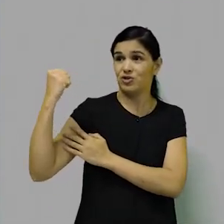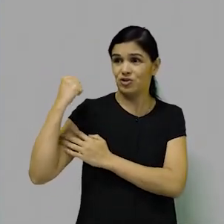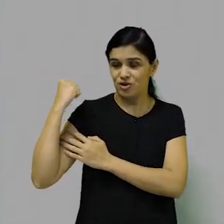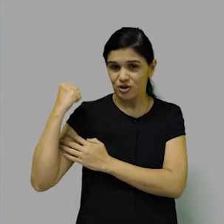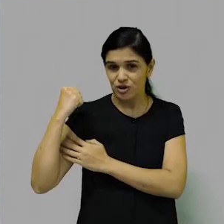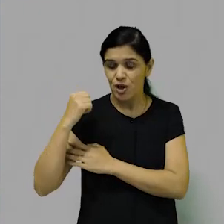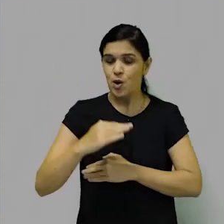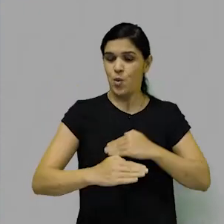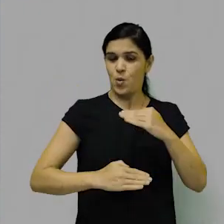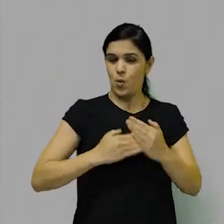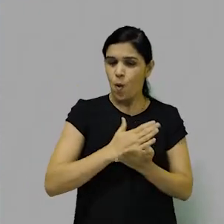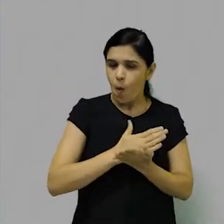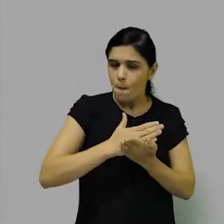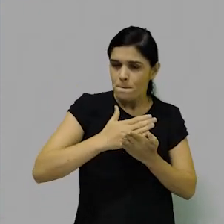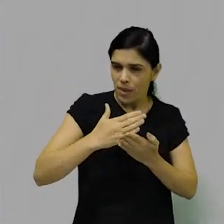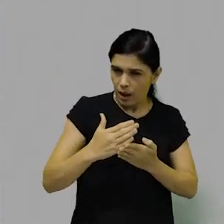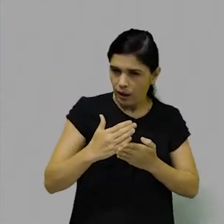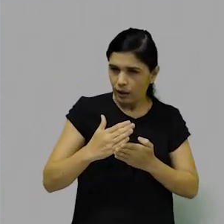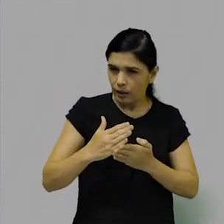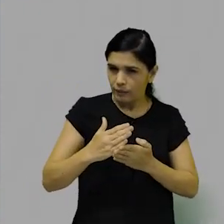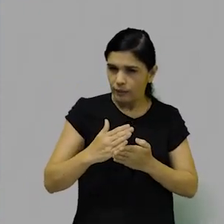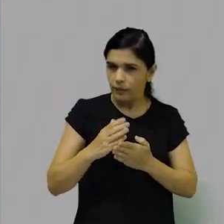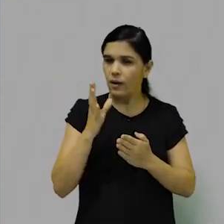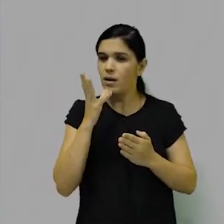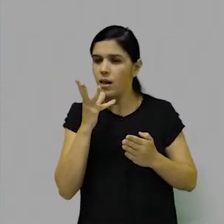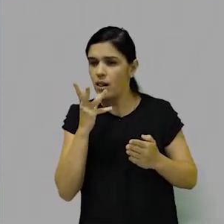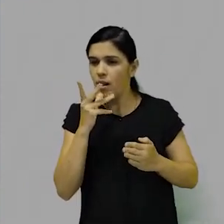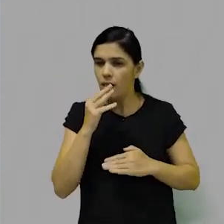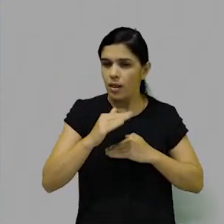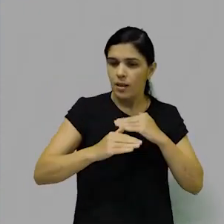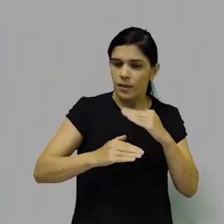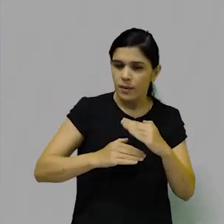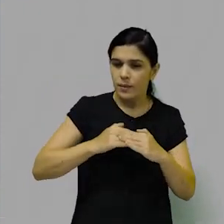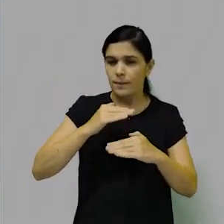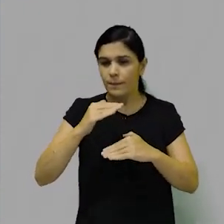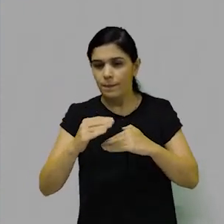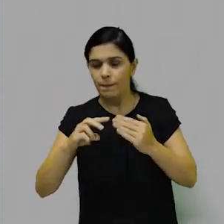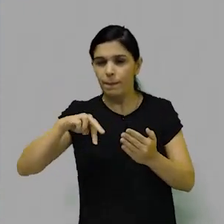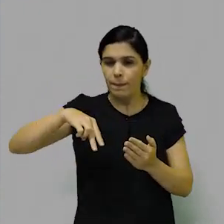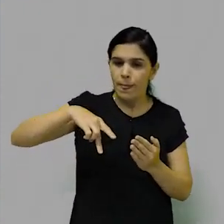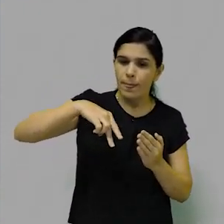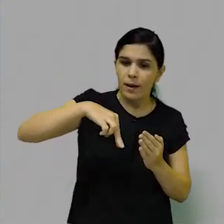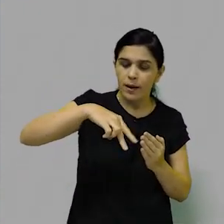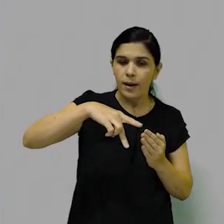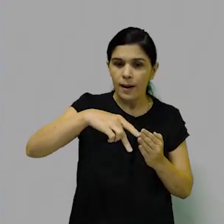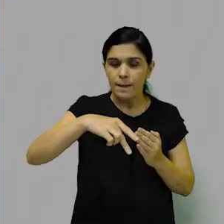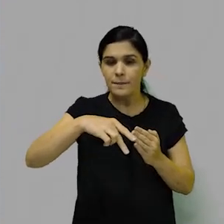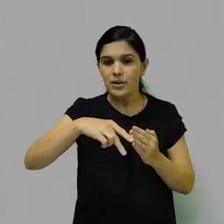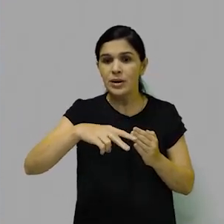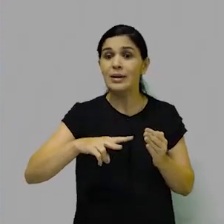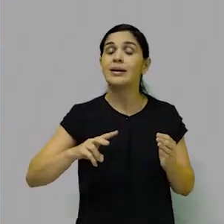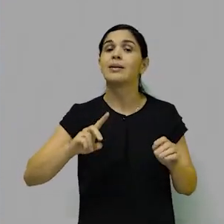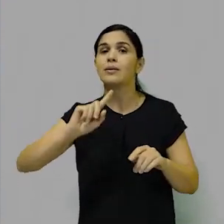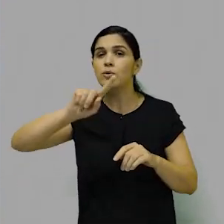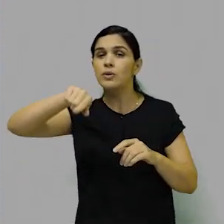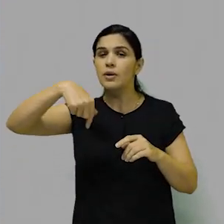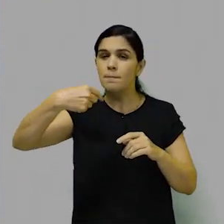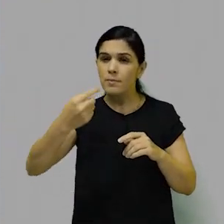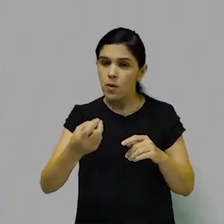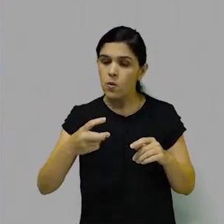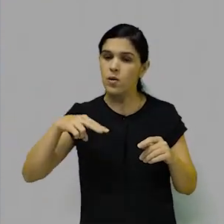Você começa a correr ali, você começa caminhando, depois aumentando progressivamente até você conseguir chegar nos 5